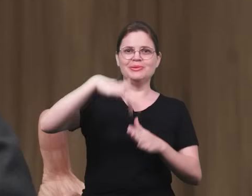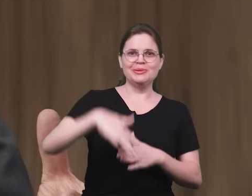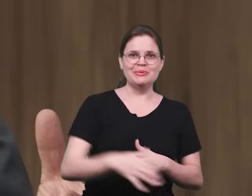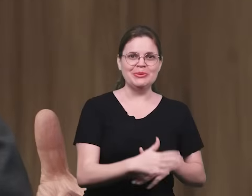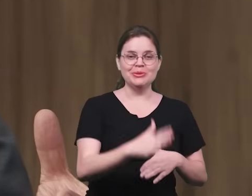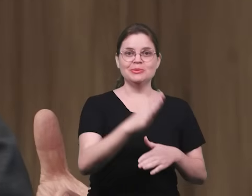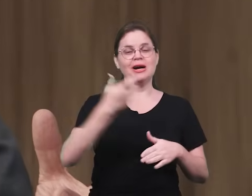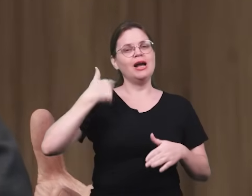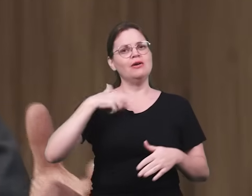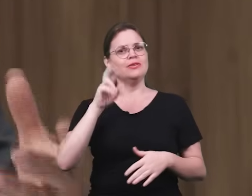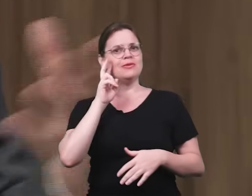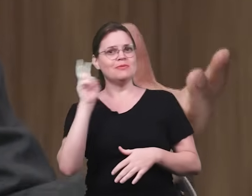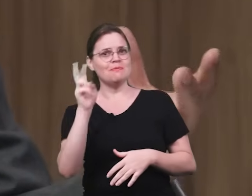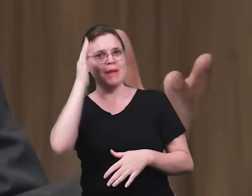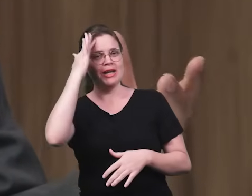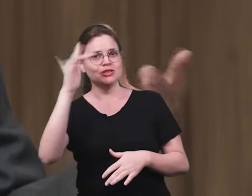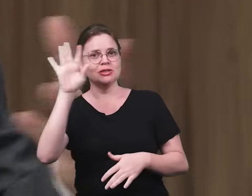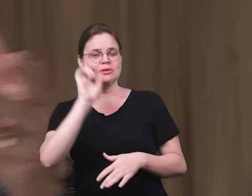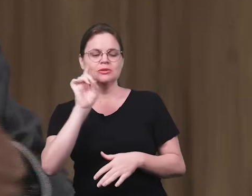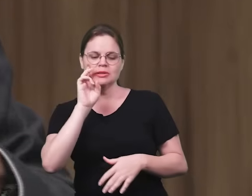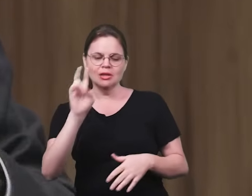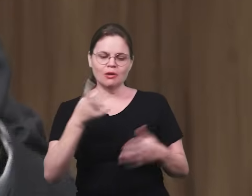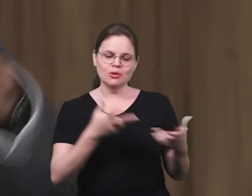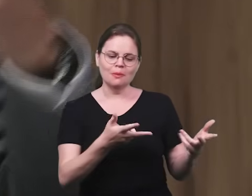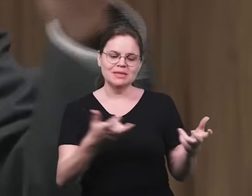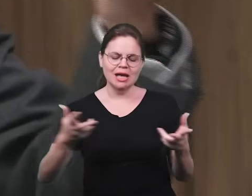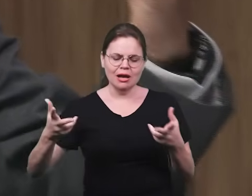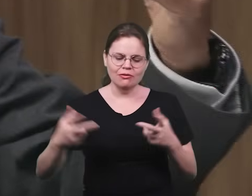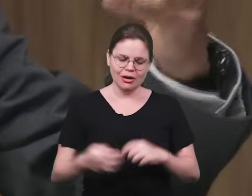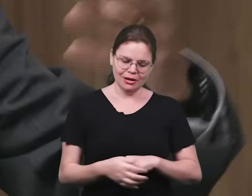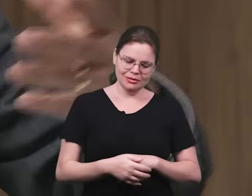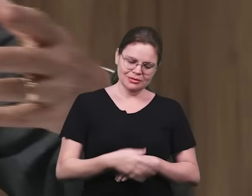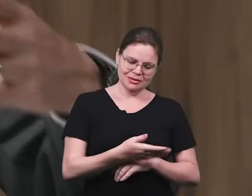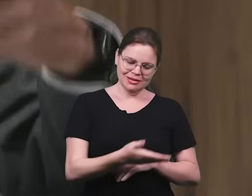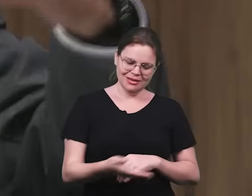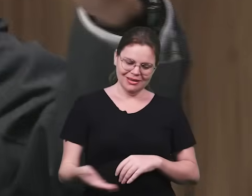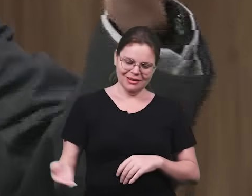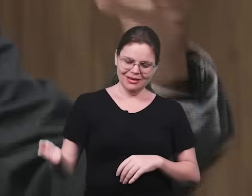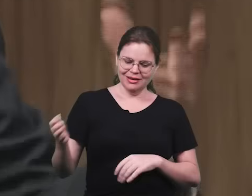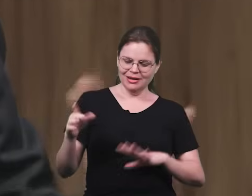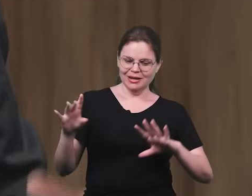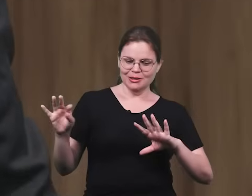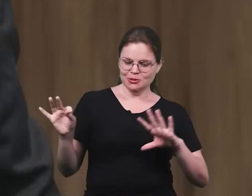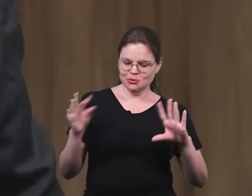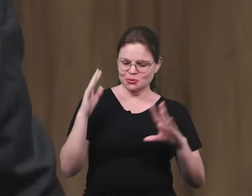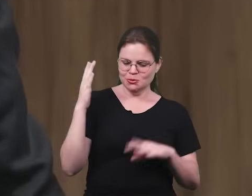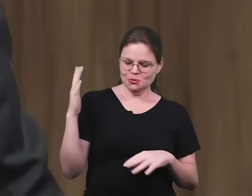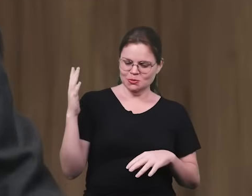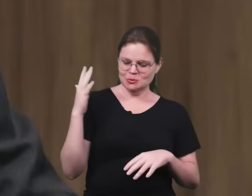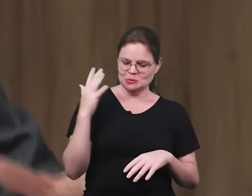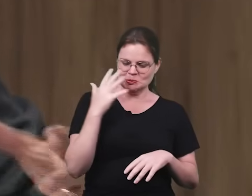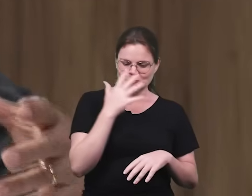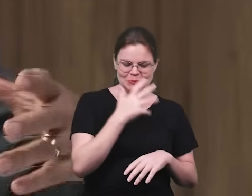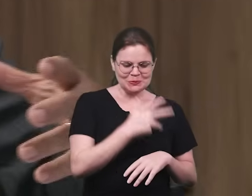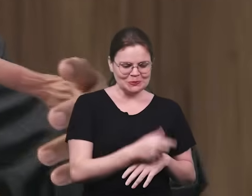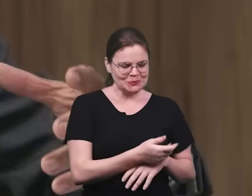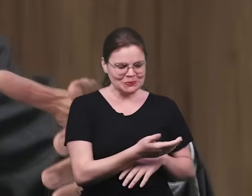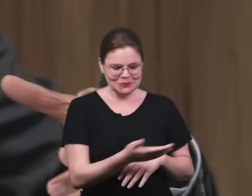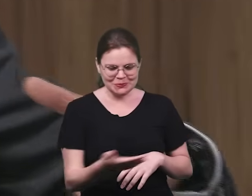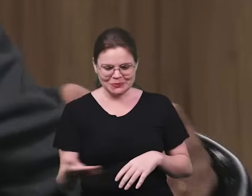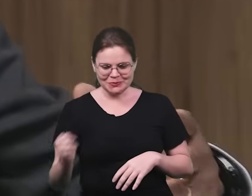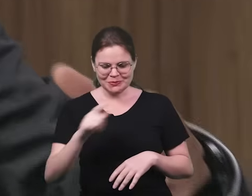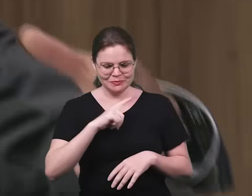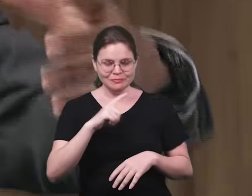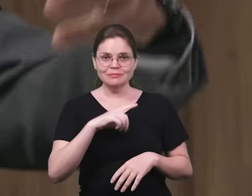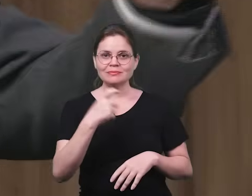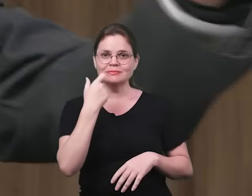surpresa de Deus em observar esse cenário esplendoroso, né, onde